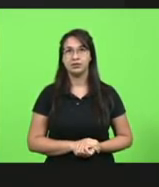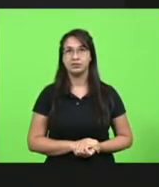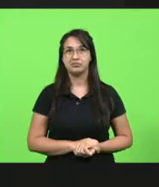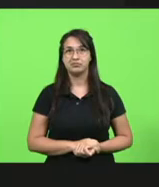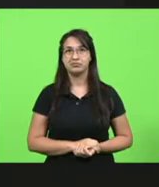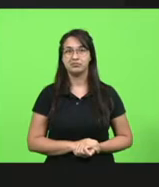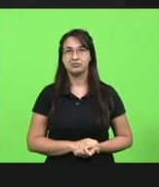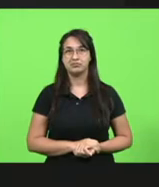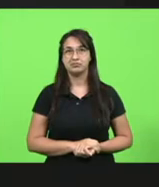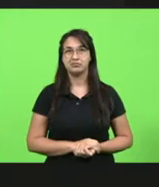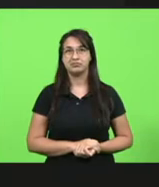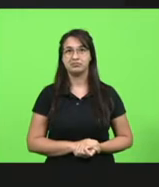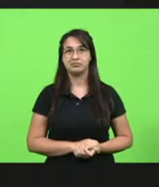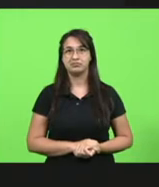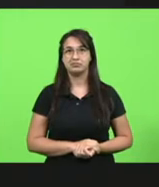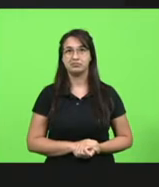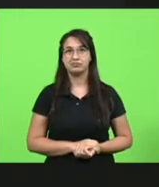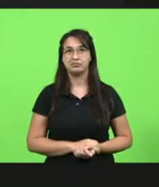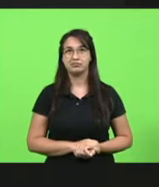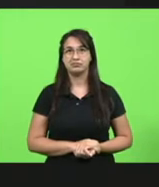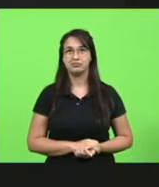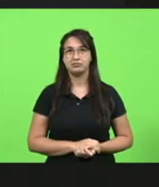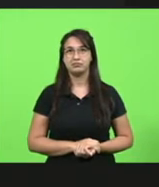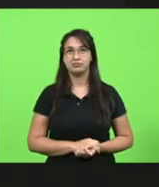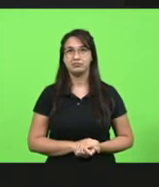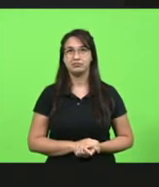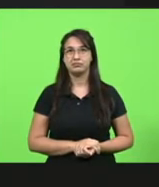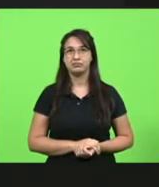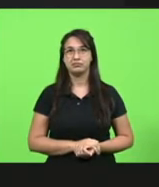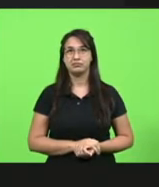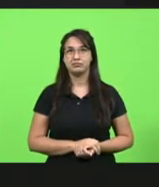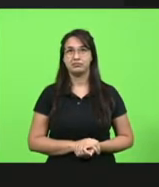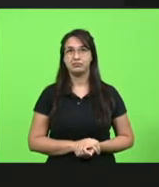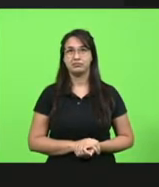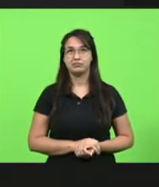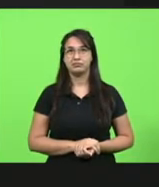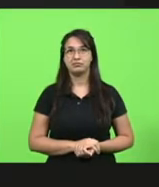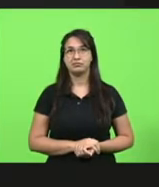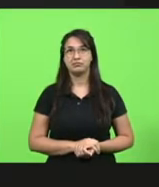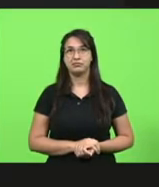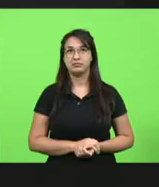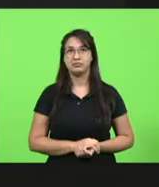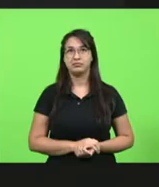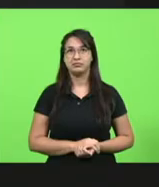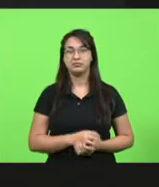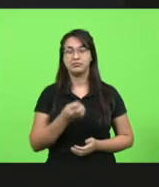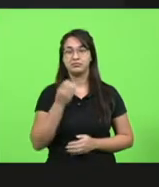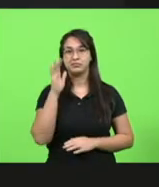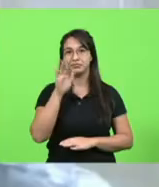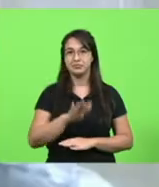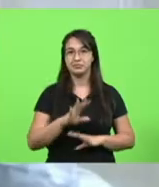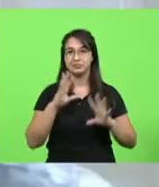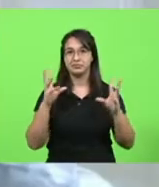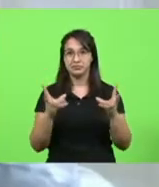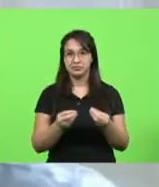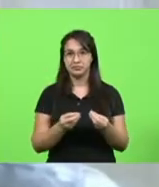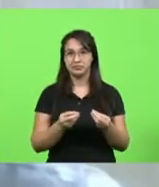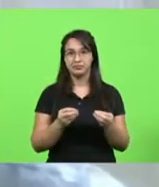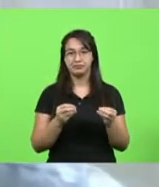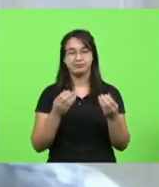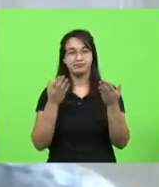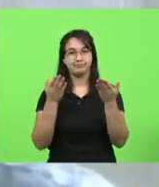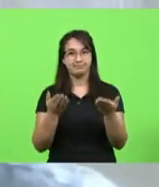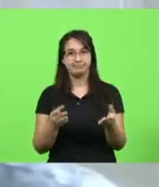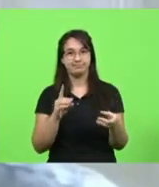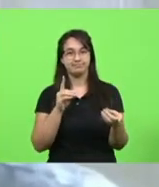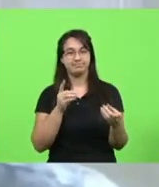Oi. Tens que habilitar o teu som. Agora está bom. Boa tarde a todos. Meu especial cumprimento